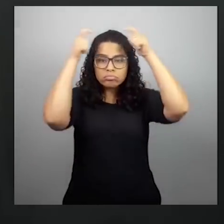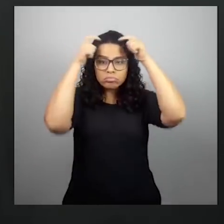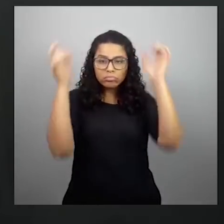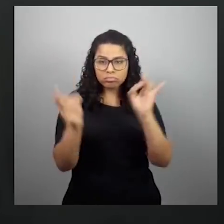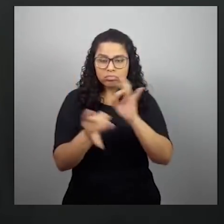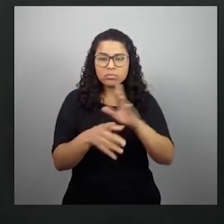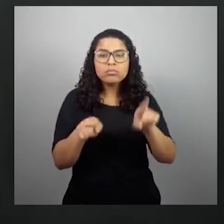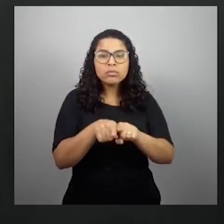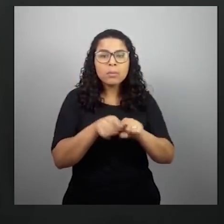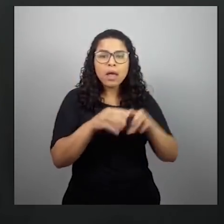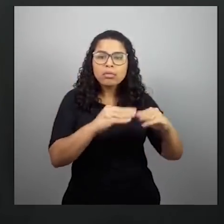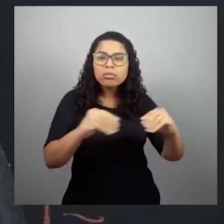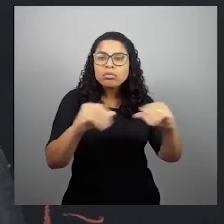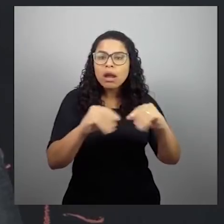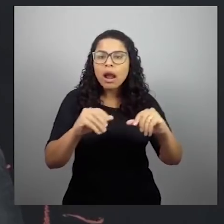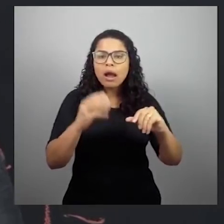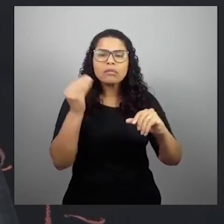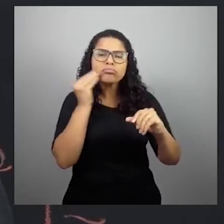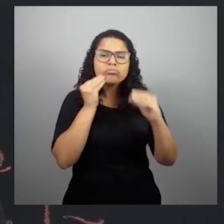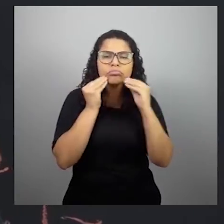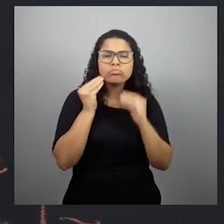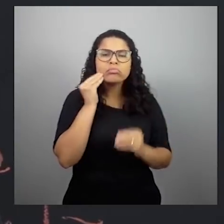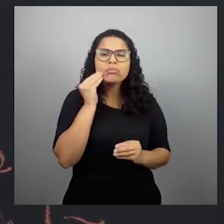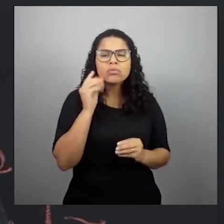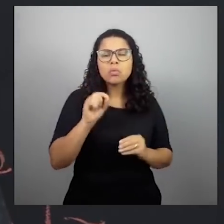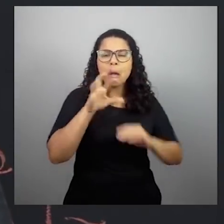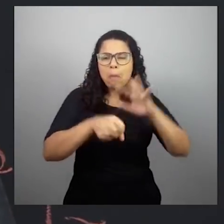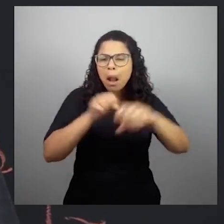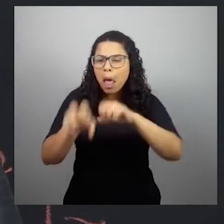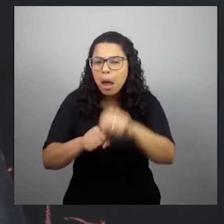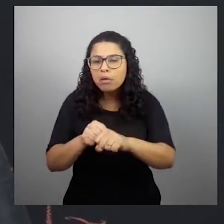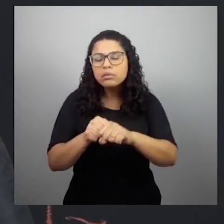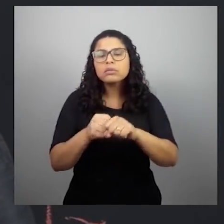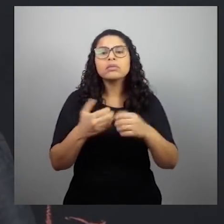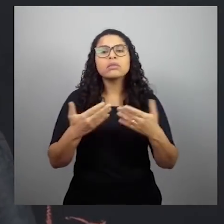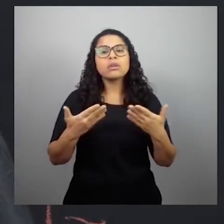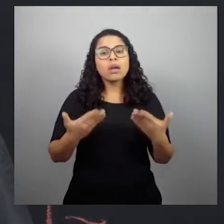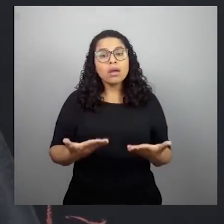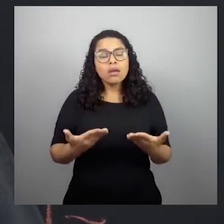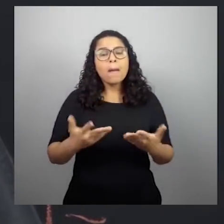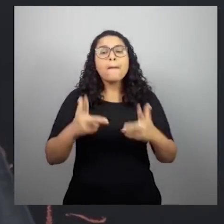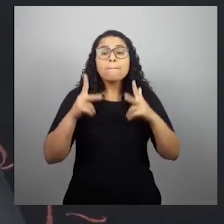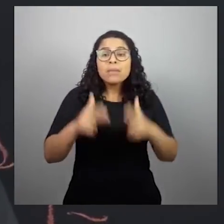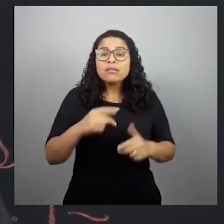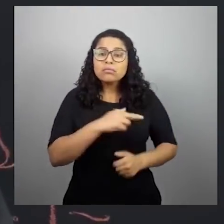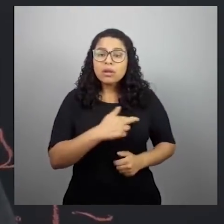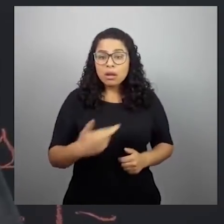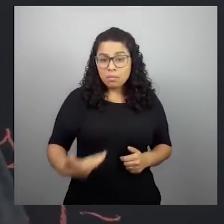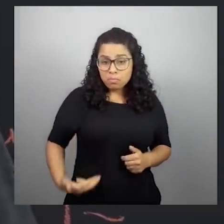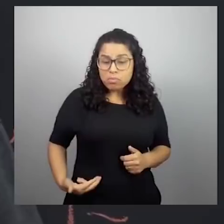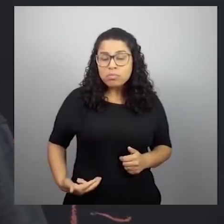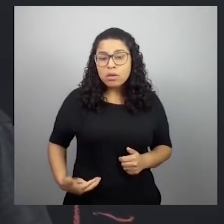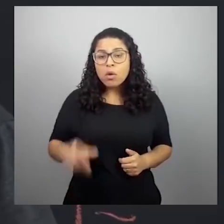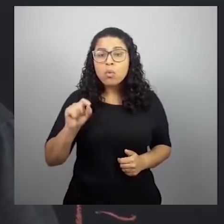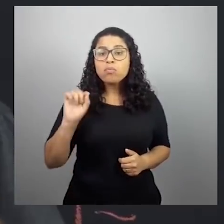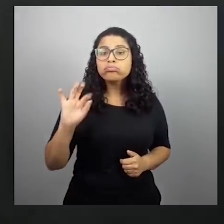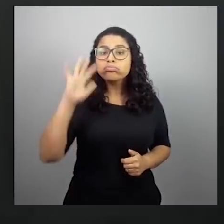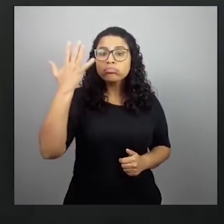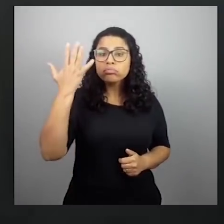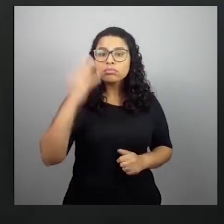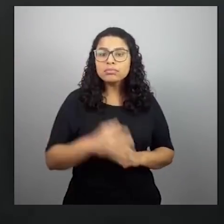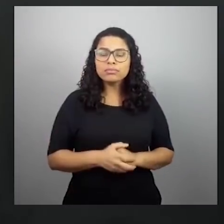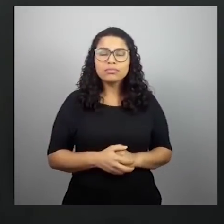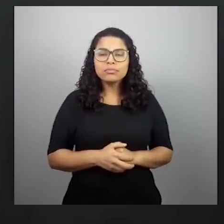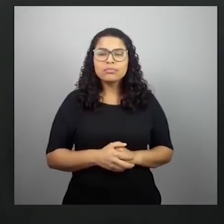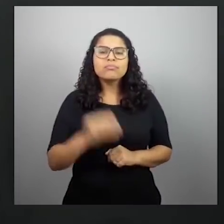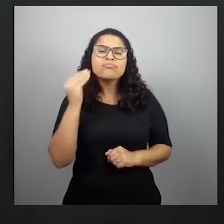de terras indígenas, e mesmo na República, os indígenas brasileiros eram constantemente colocados pela elite em